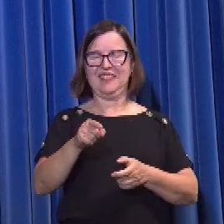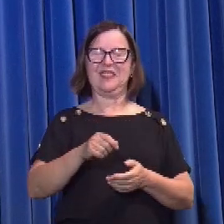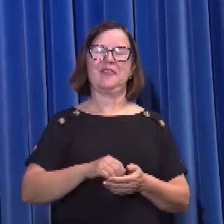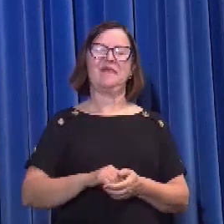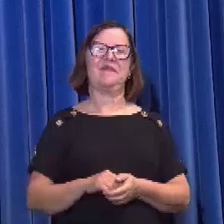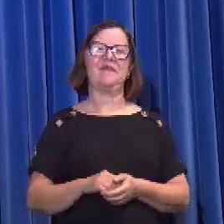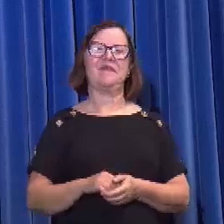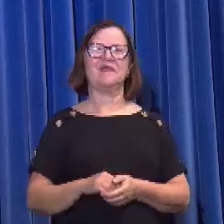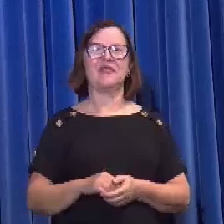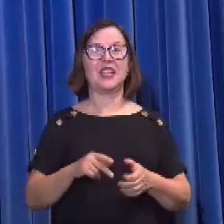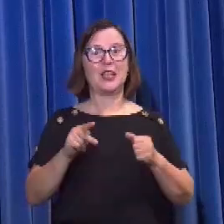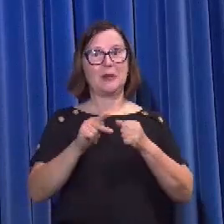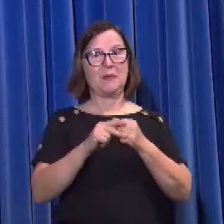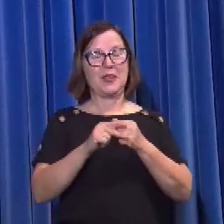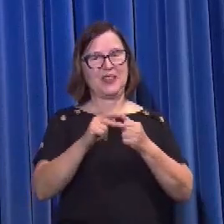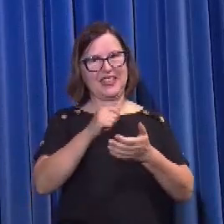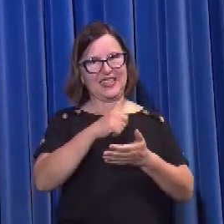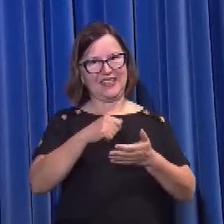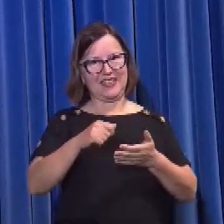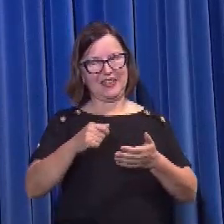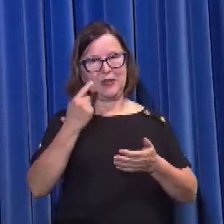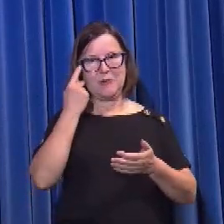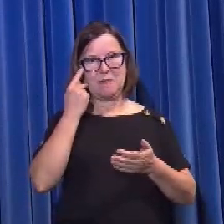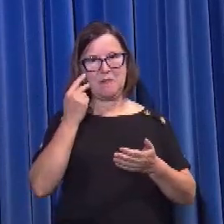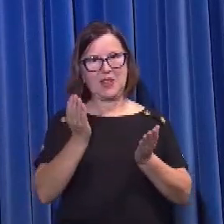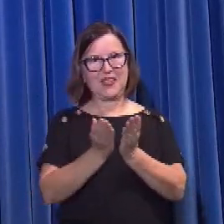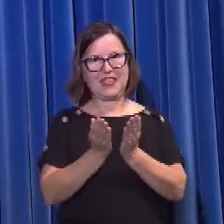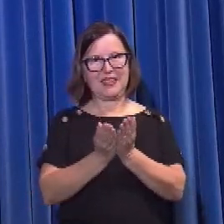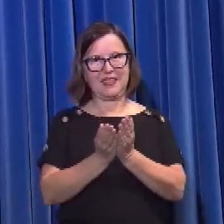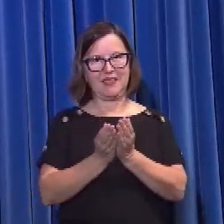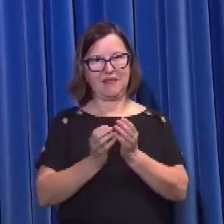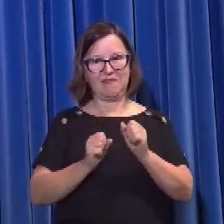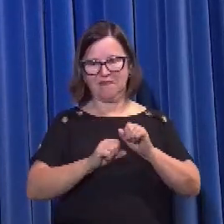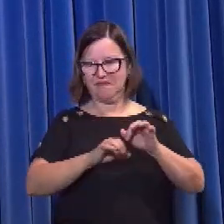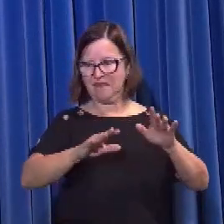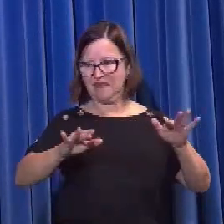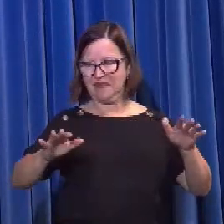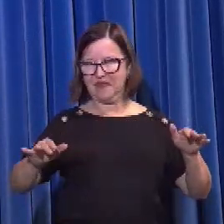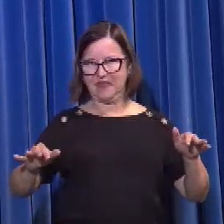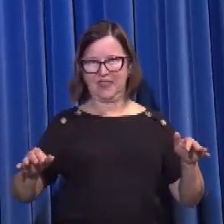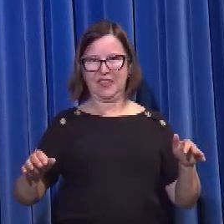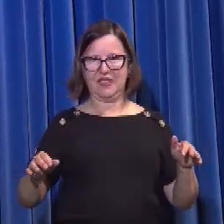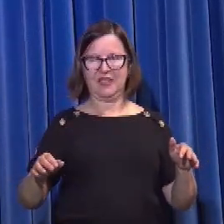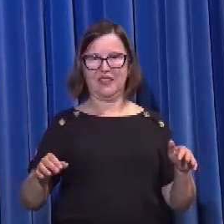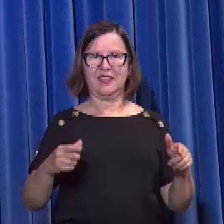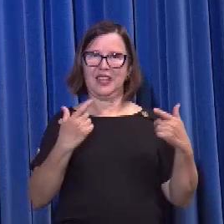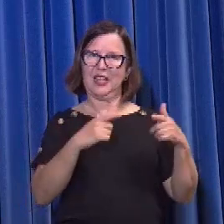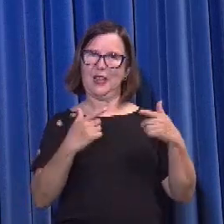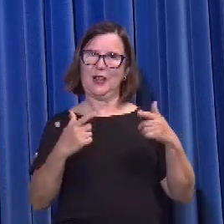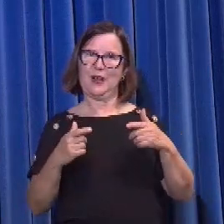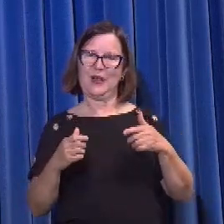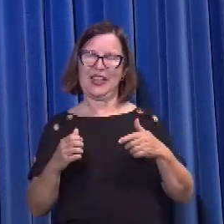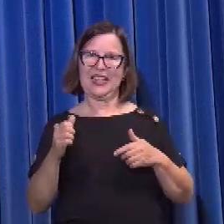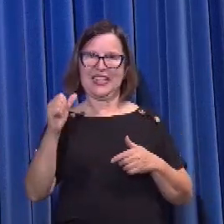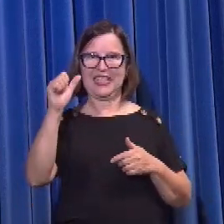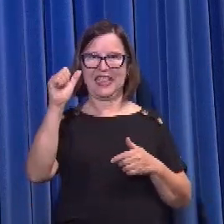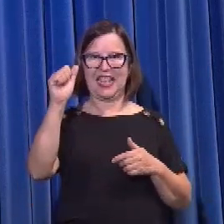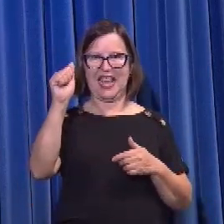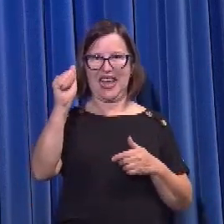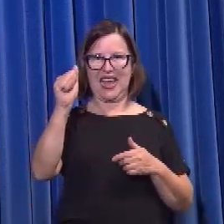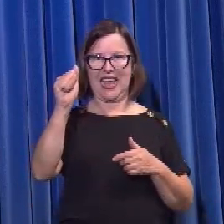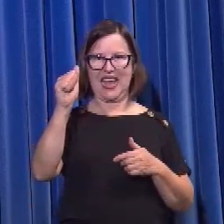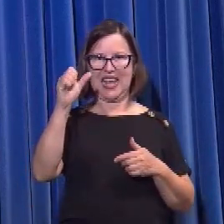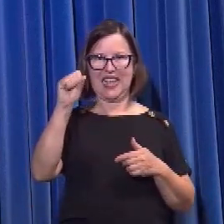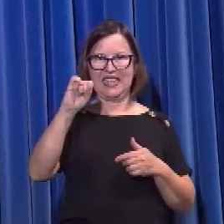Pedro estava escrevendo aqui aos cristãos espalhados por certas partes da Ásia Menor, que hoje é a